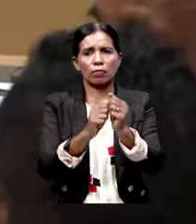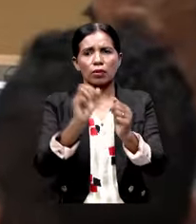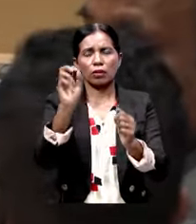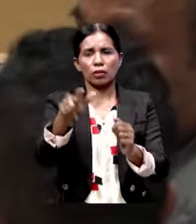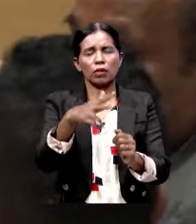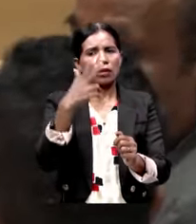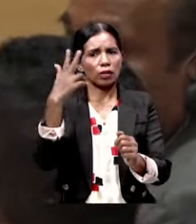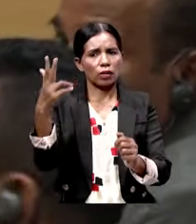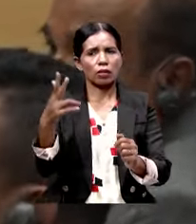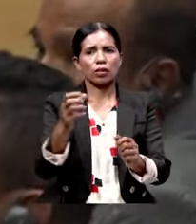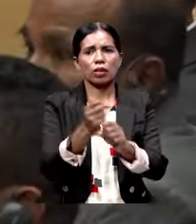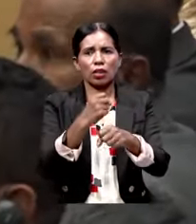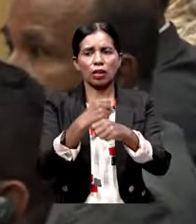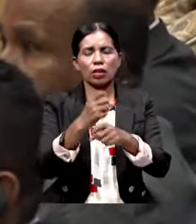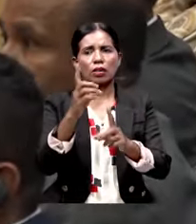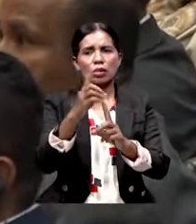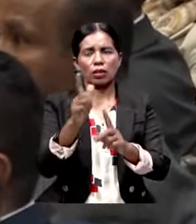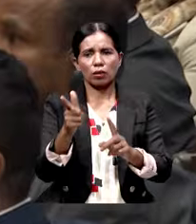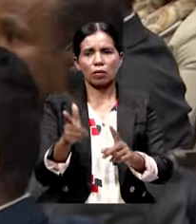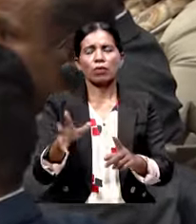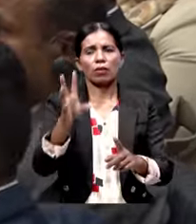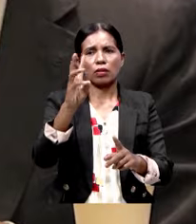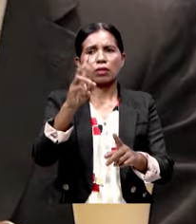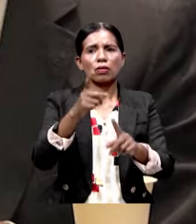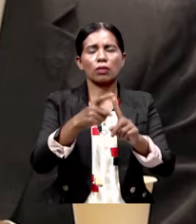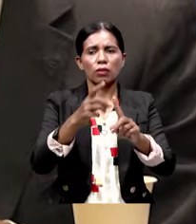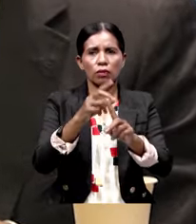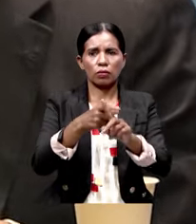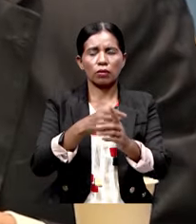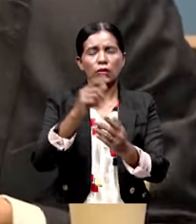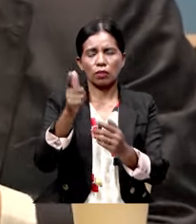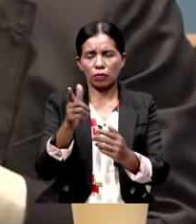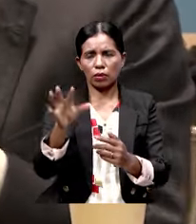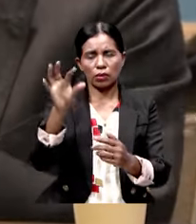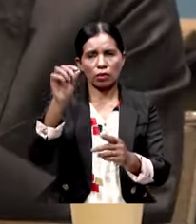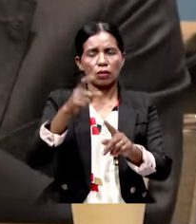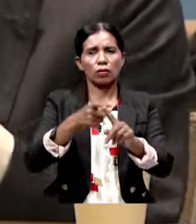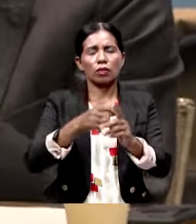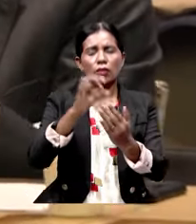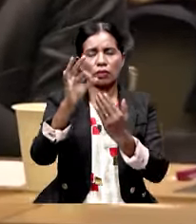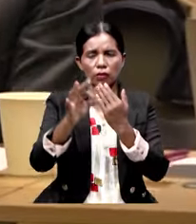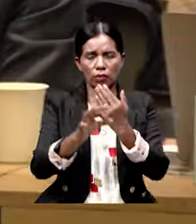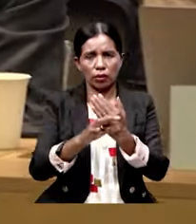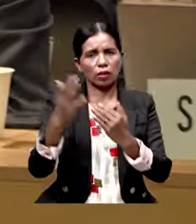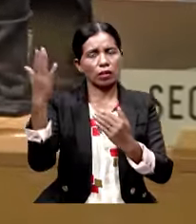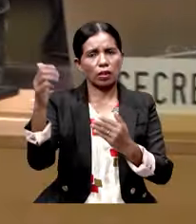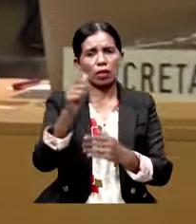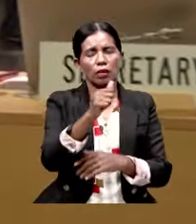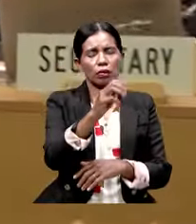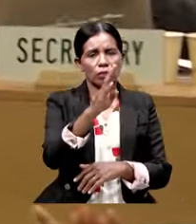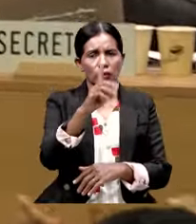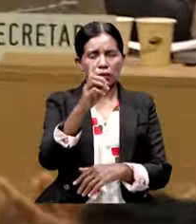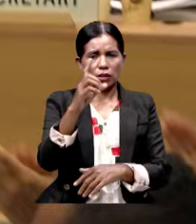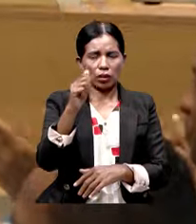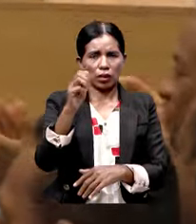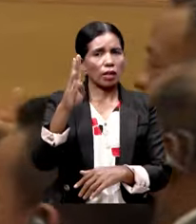resintolu nebese halau husiloron ronulu resinen toloron ronulu resinsia fulan fevereiro e Abu Dhabi. Iha fulan